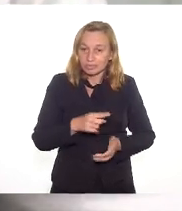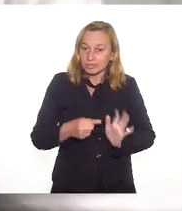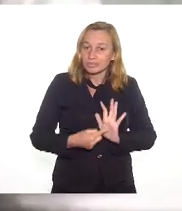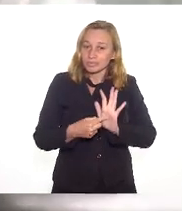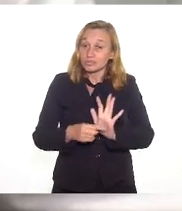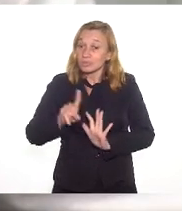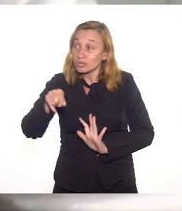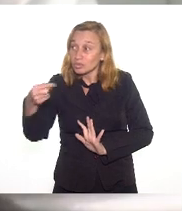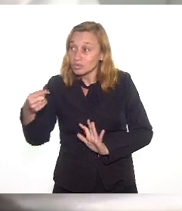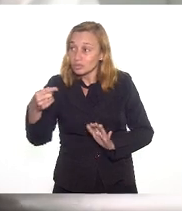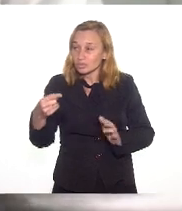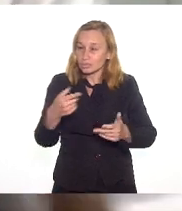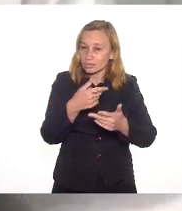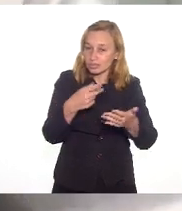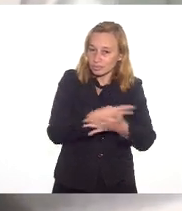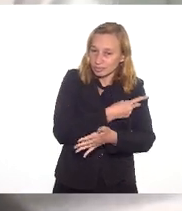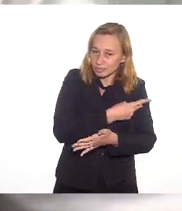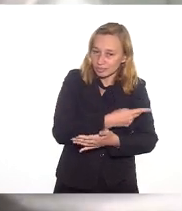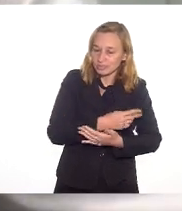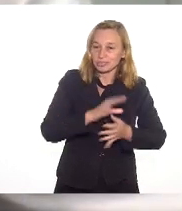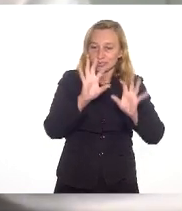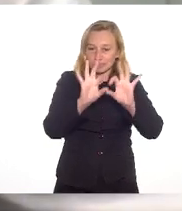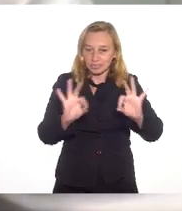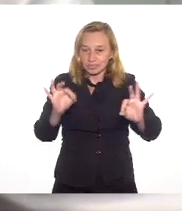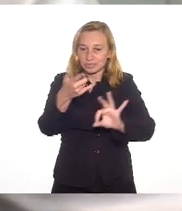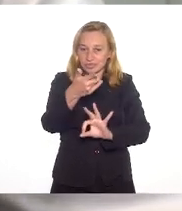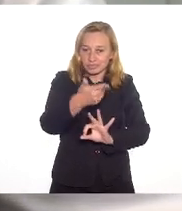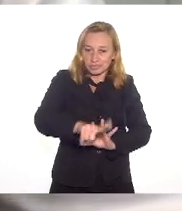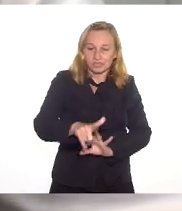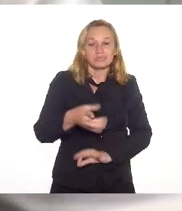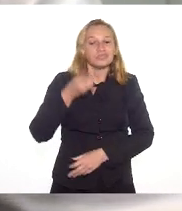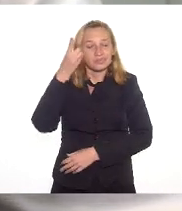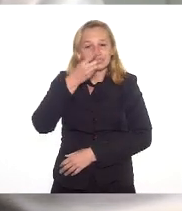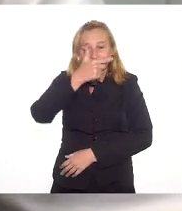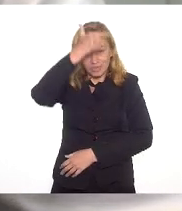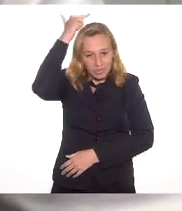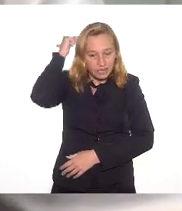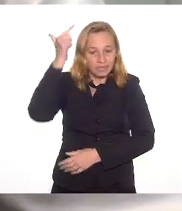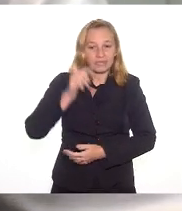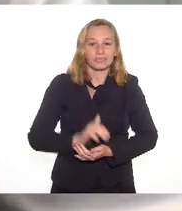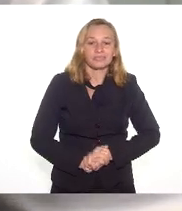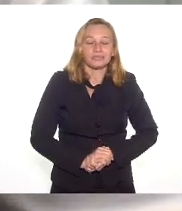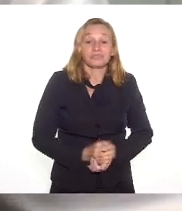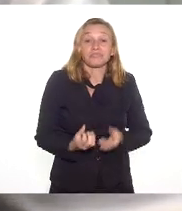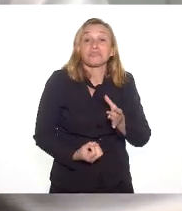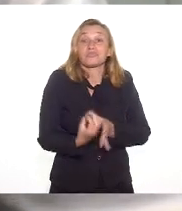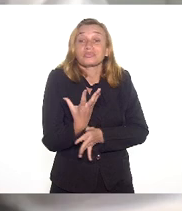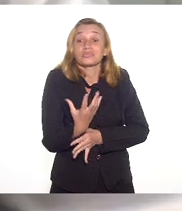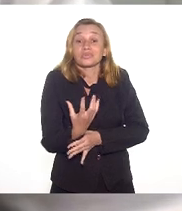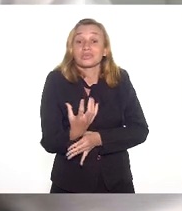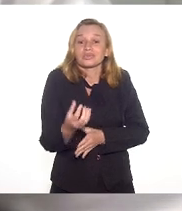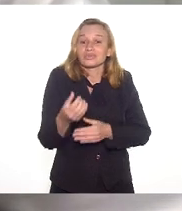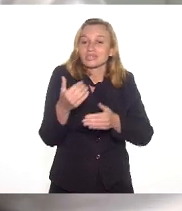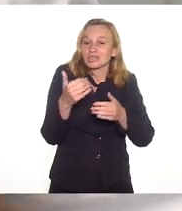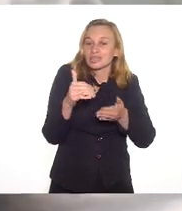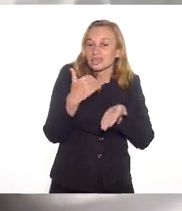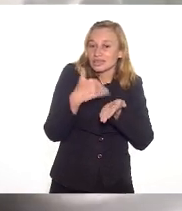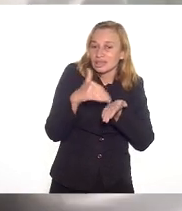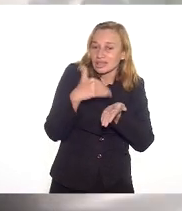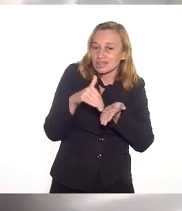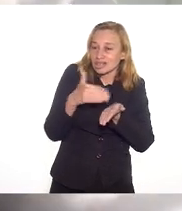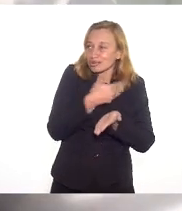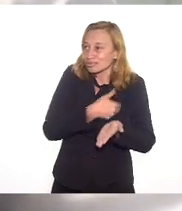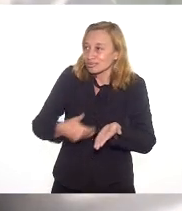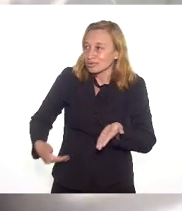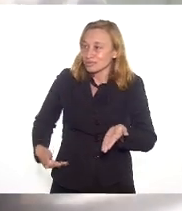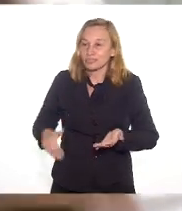outro fenômeno. Parafraseando mais uma vez, deputado Luiz Paulo, acaba criando os secretários de